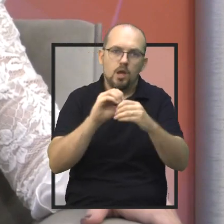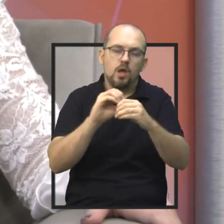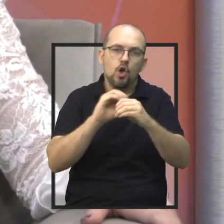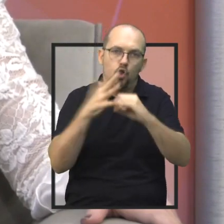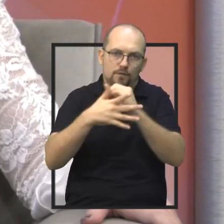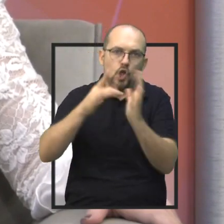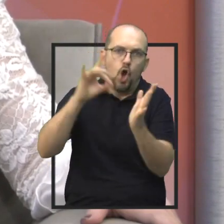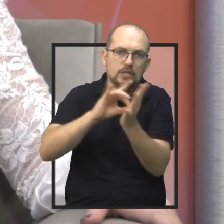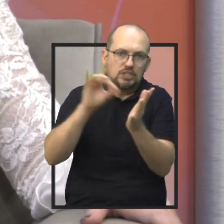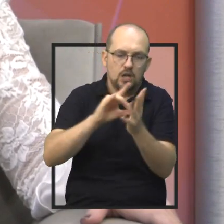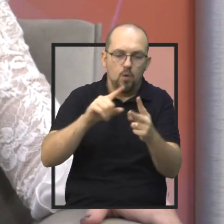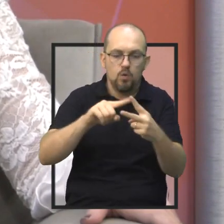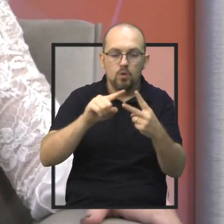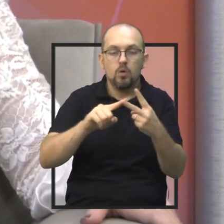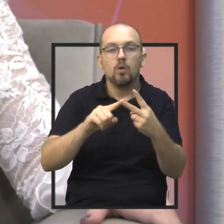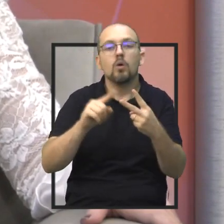a